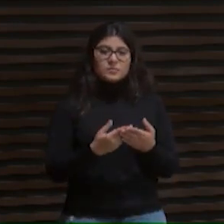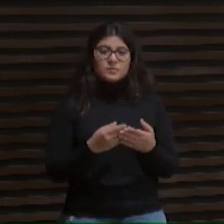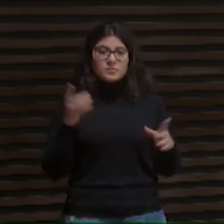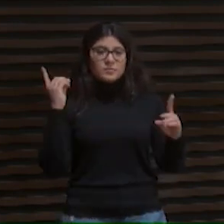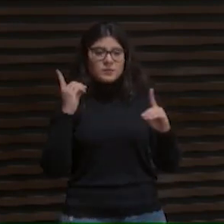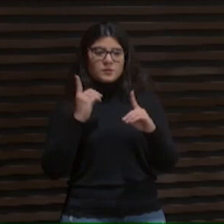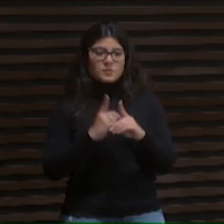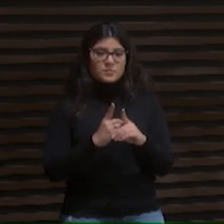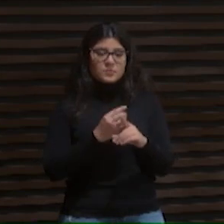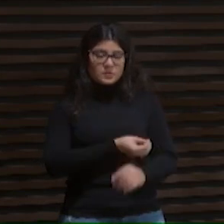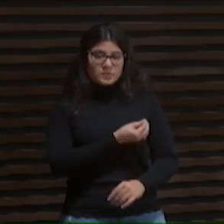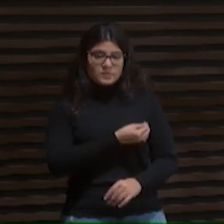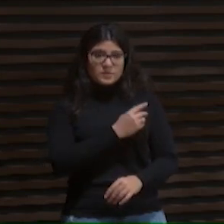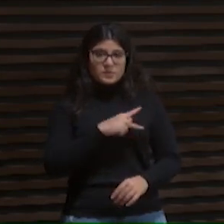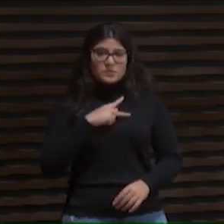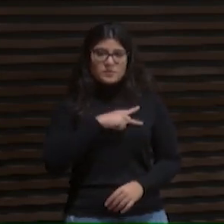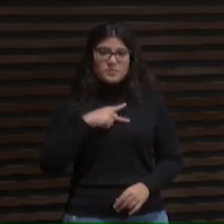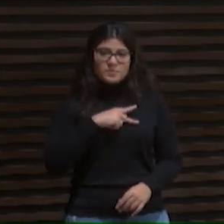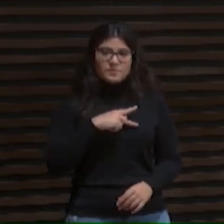encontrar na vida de Paulo